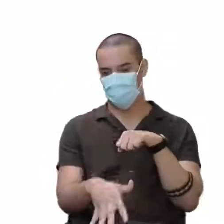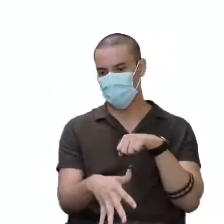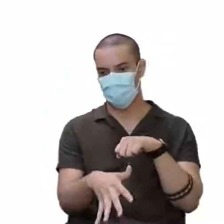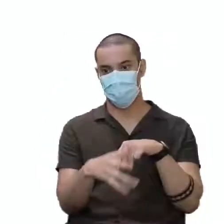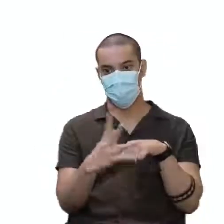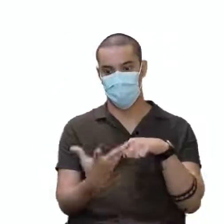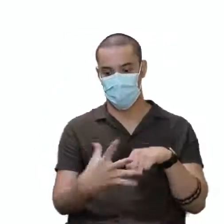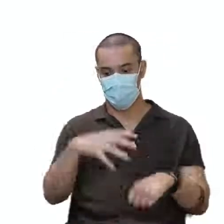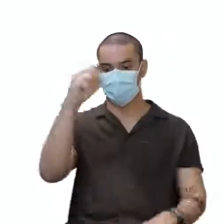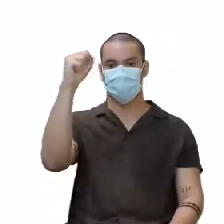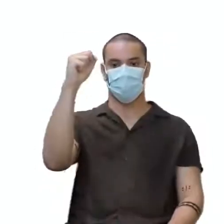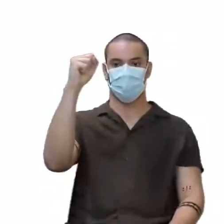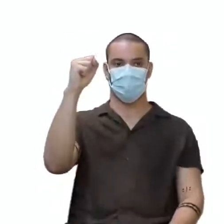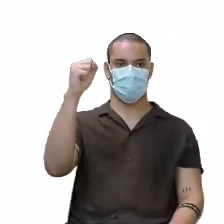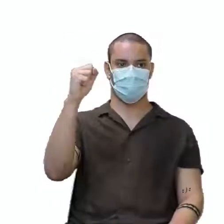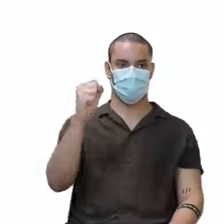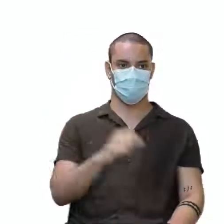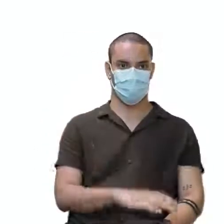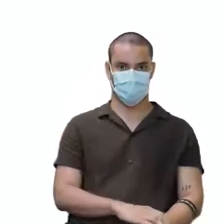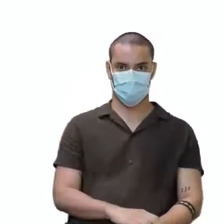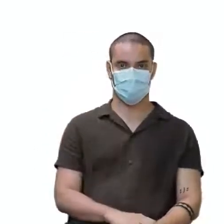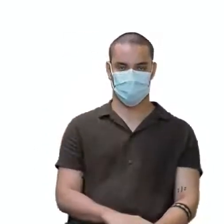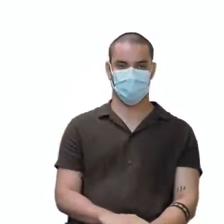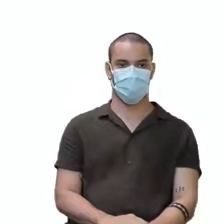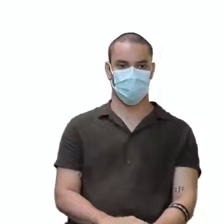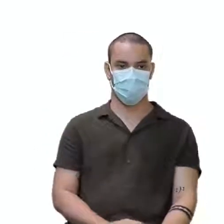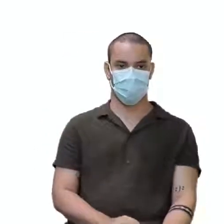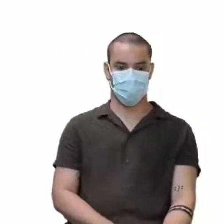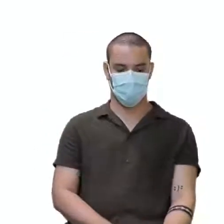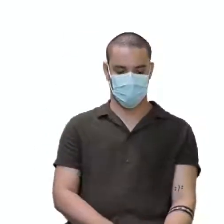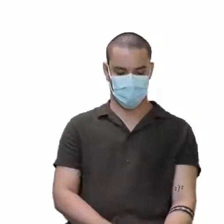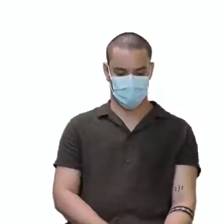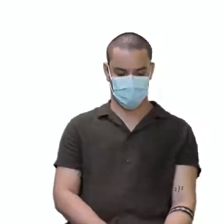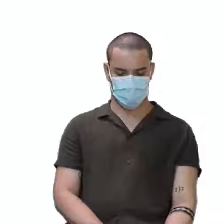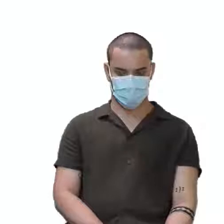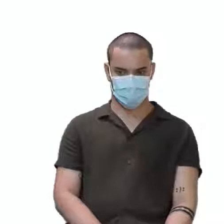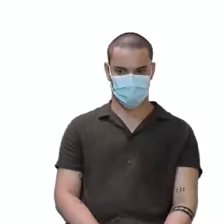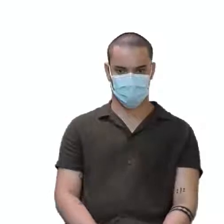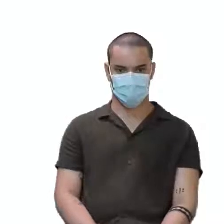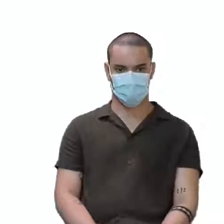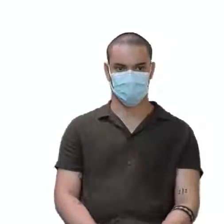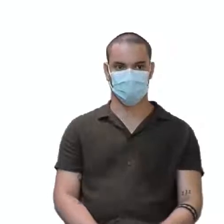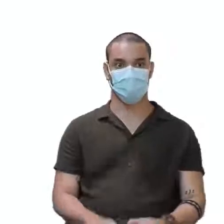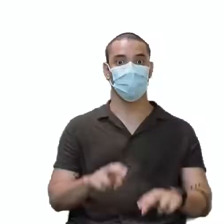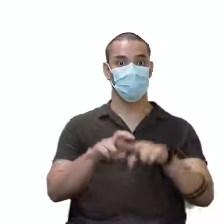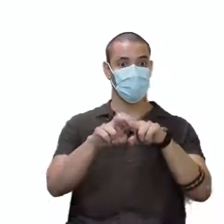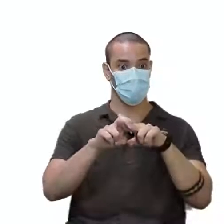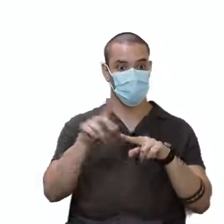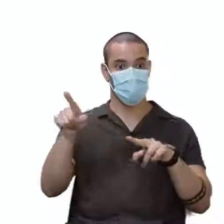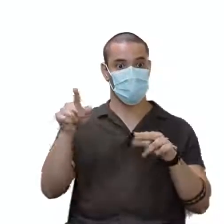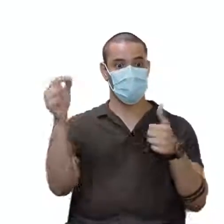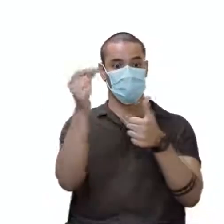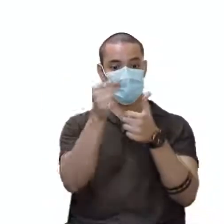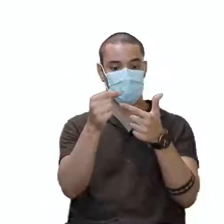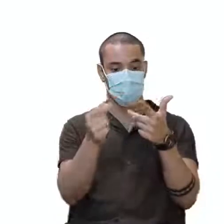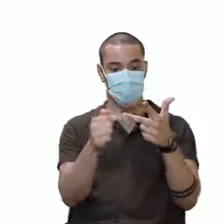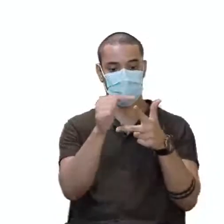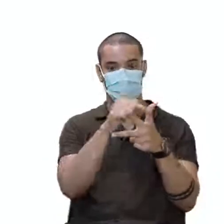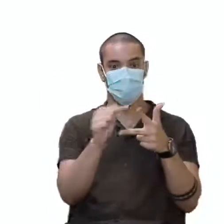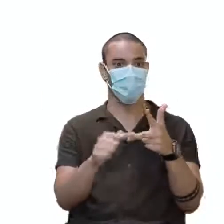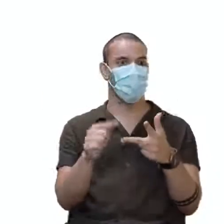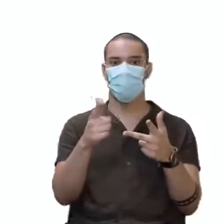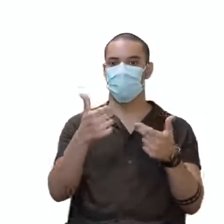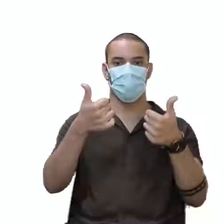lá, né? Passar direto. Certo? Então, esses são os elementos que vão